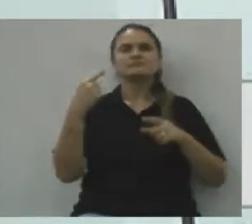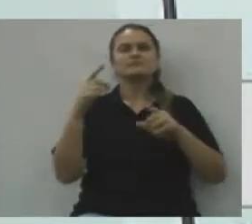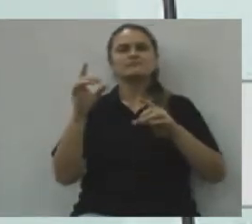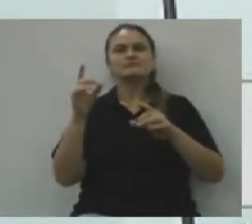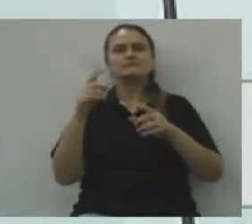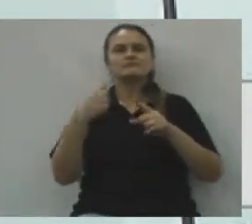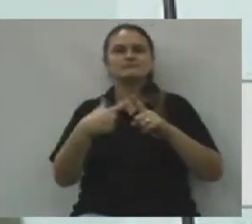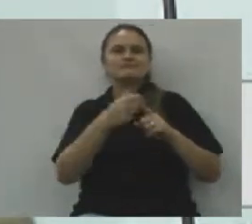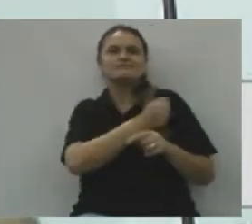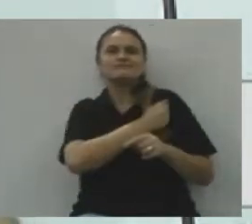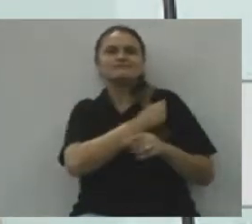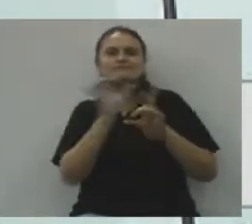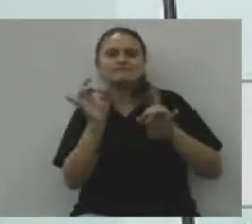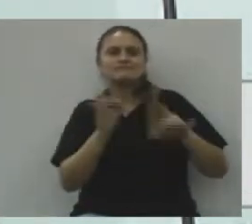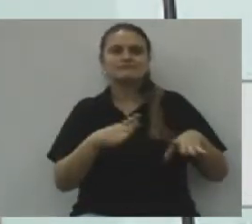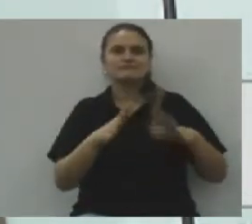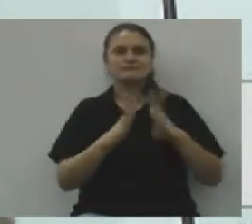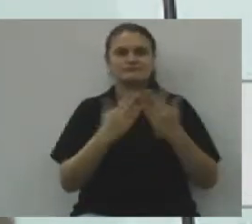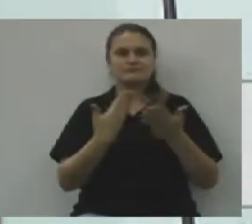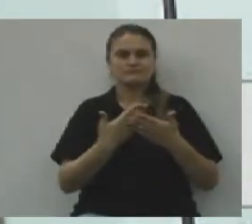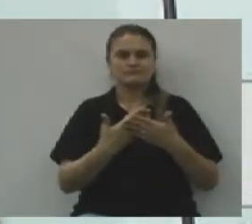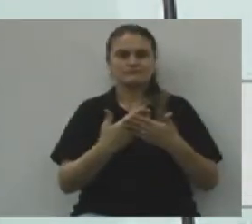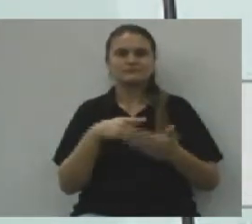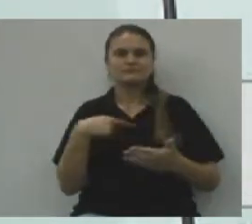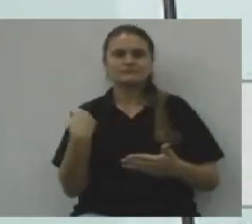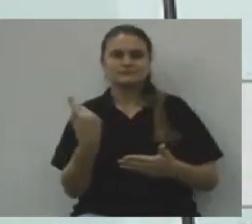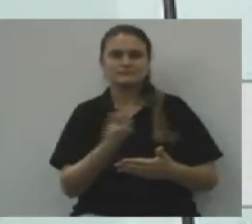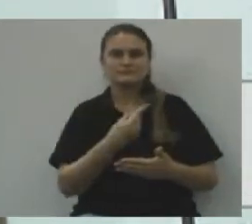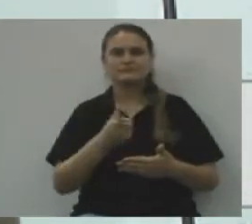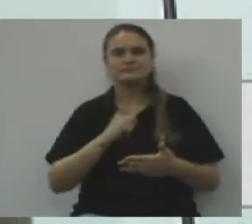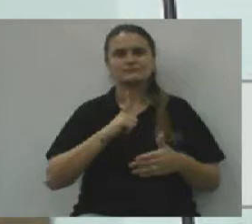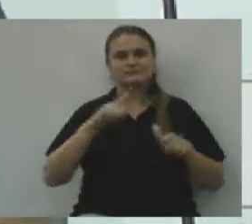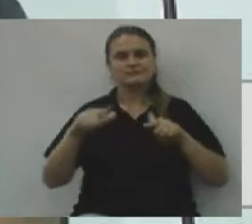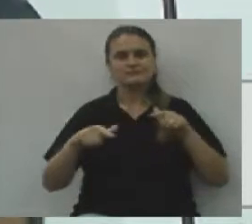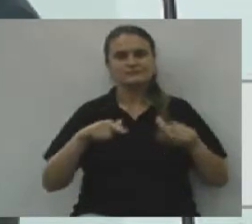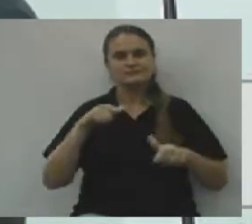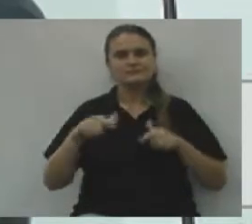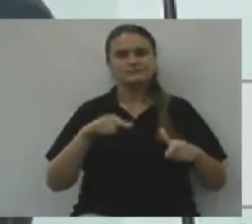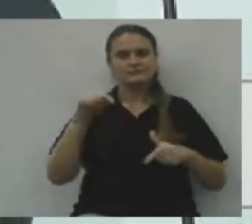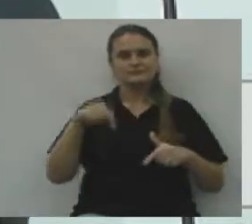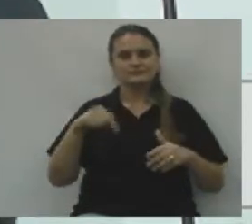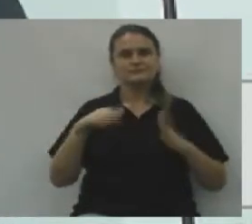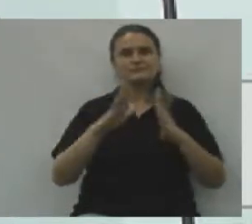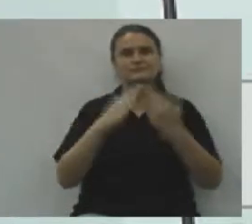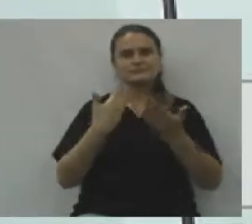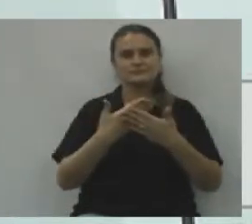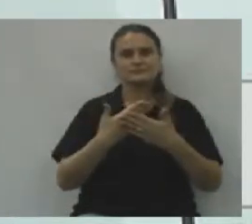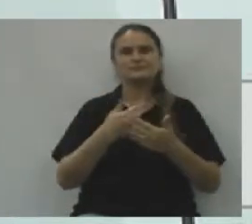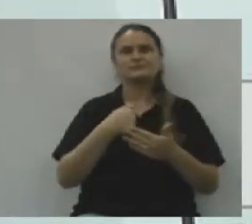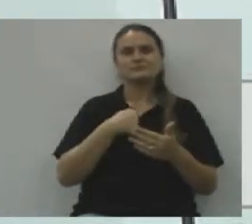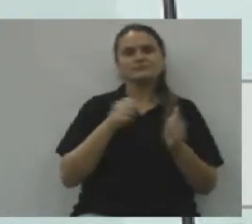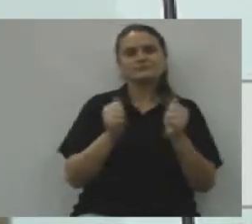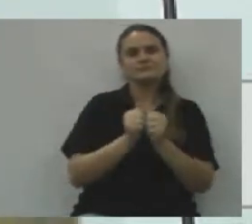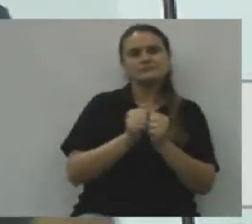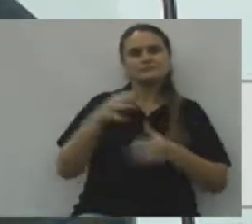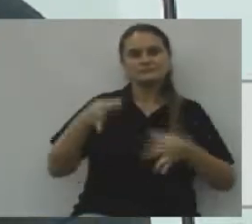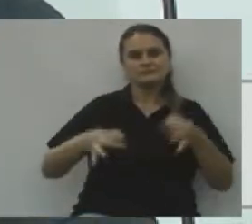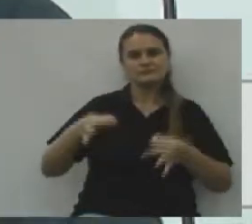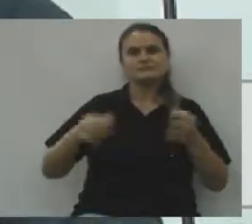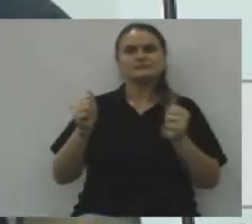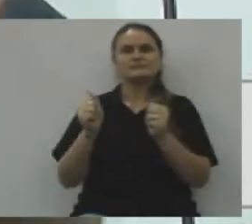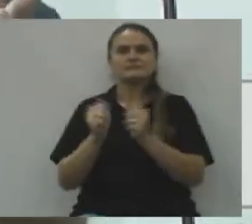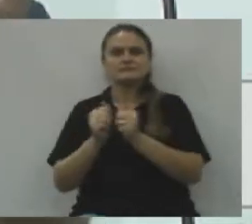escolar, né? Nós até que estamos desempenhando aí um trabalho nessa área, eu, doutor Carlos, Núcleo Regional